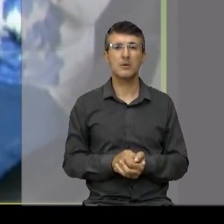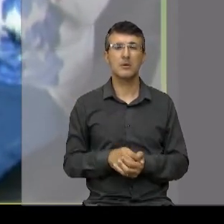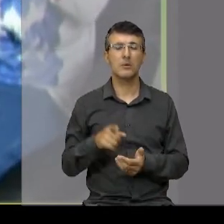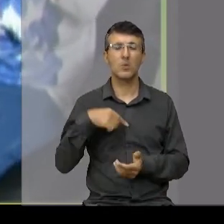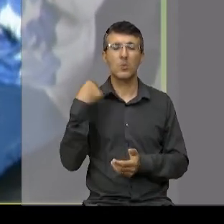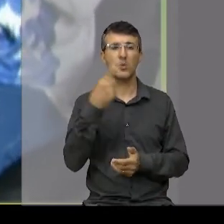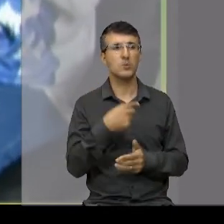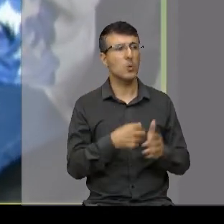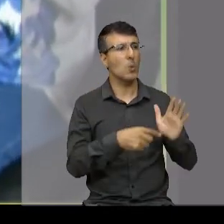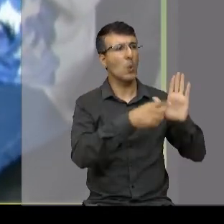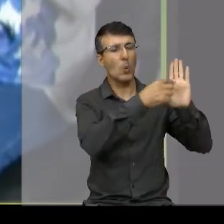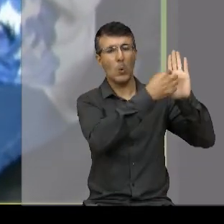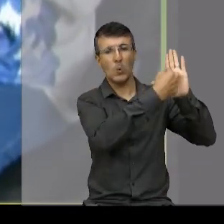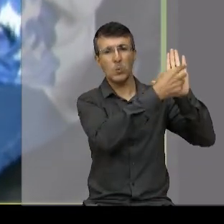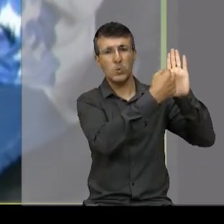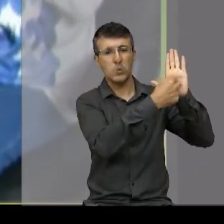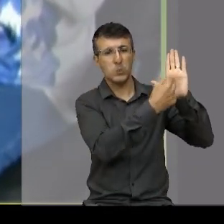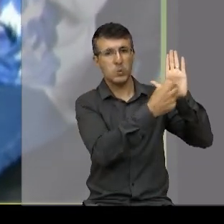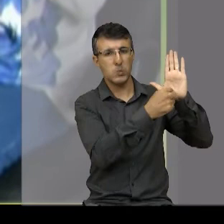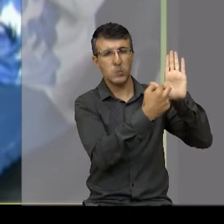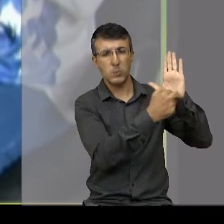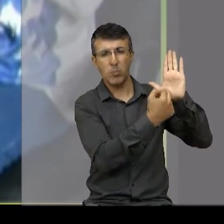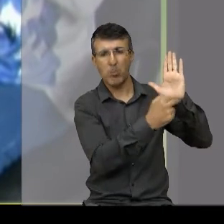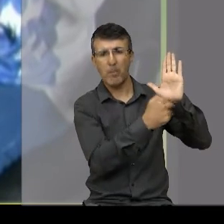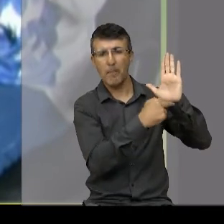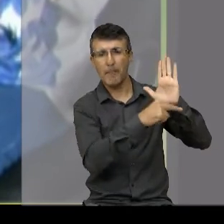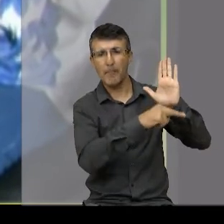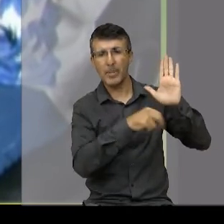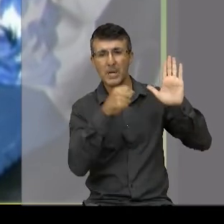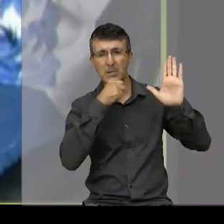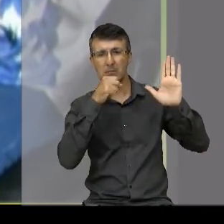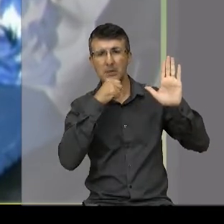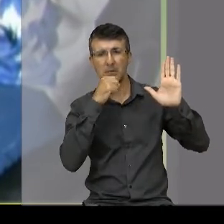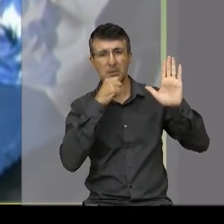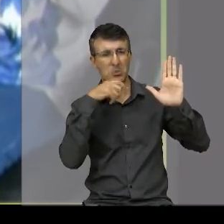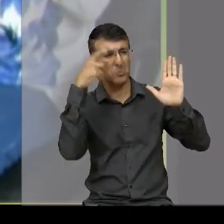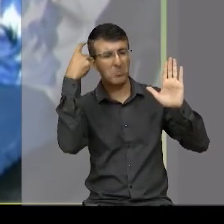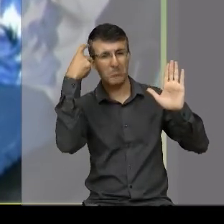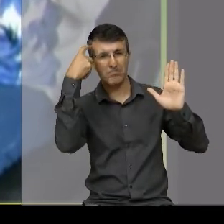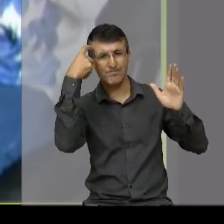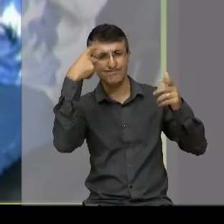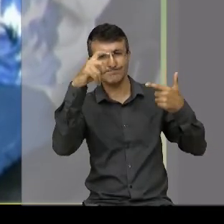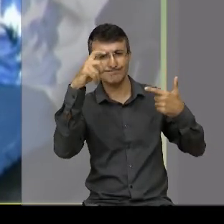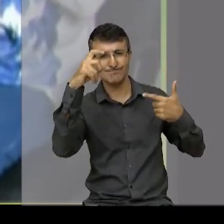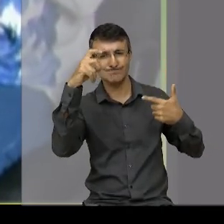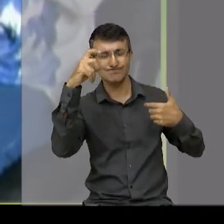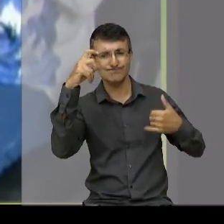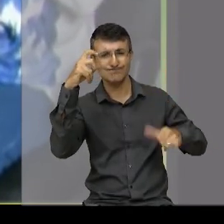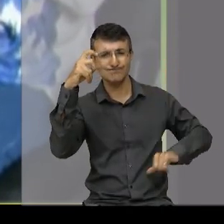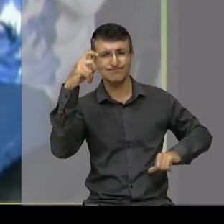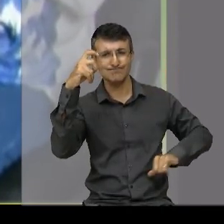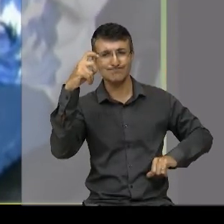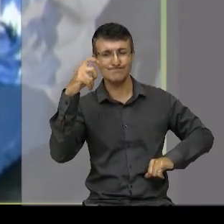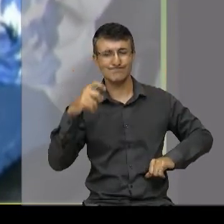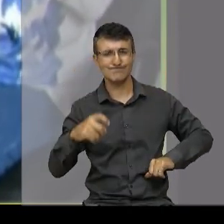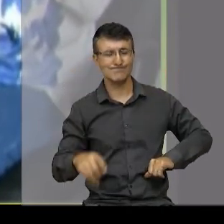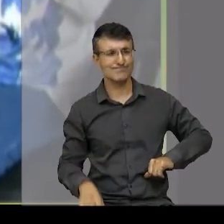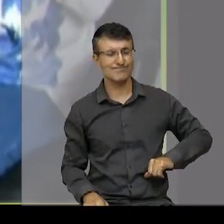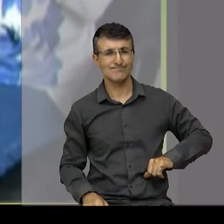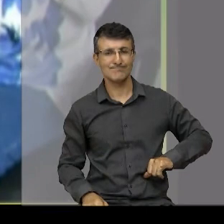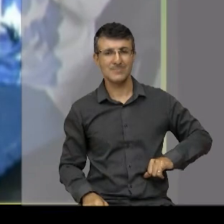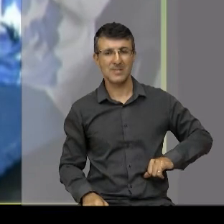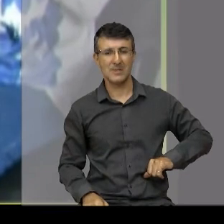lista imensa de idosos sendo maltratados, sendo explorado. Também é